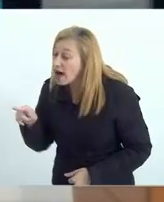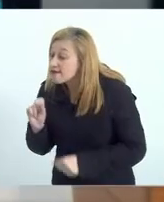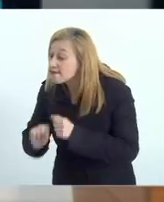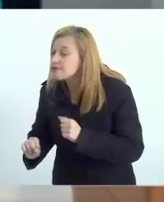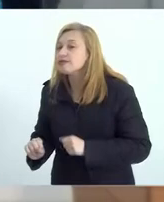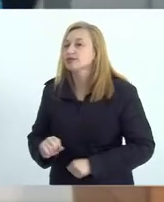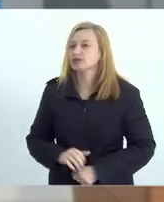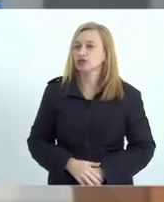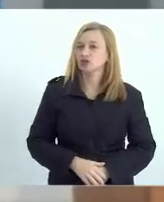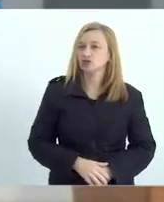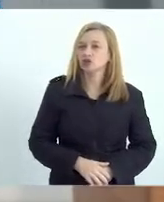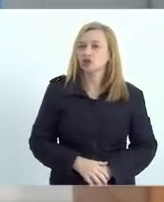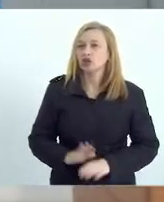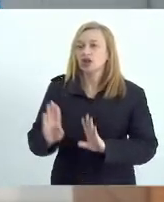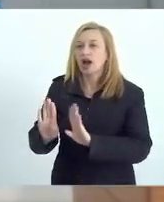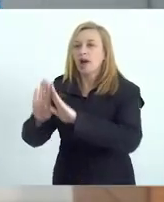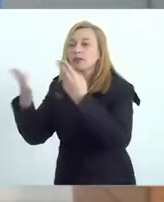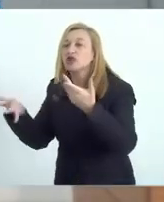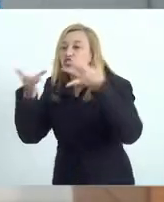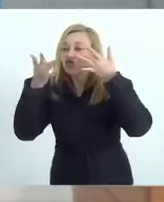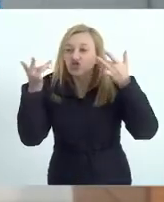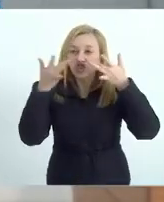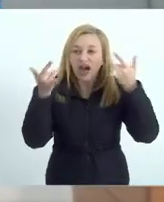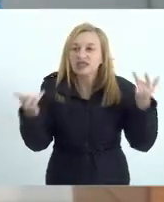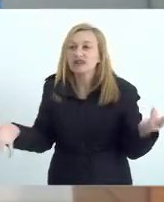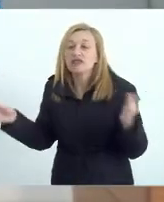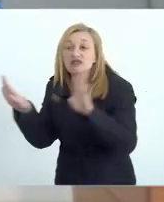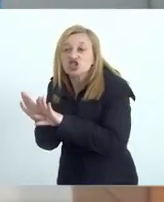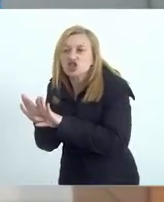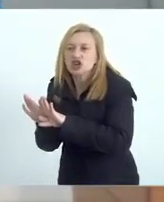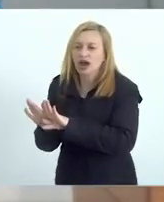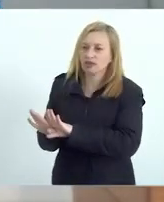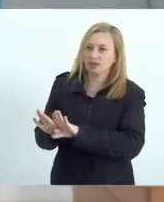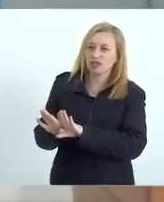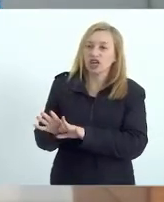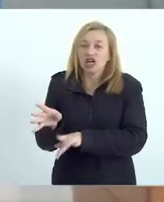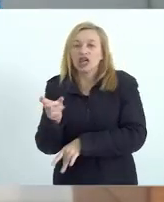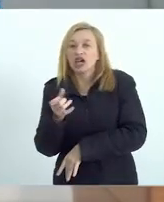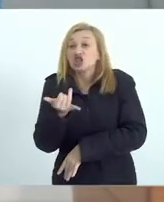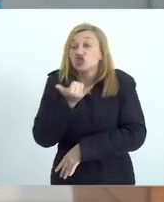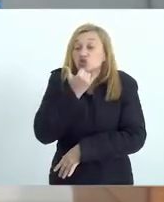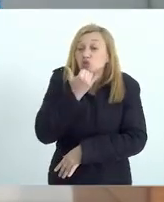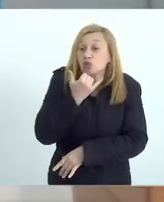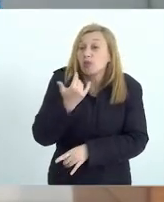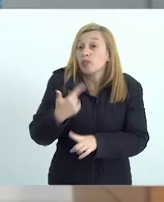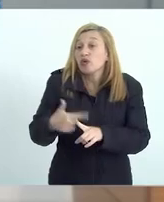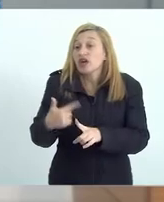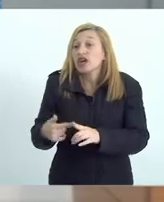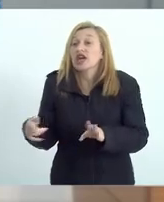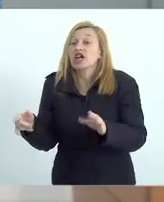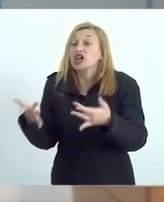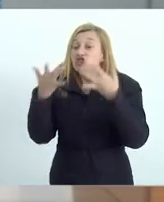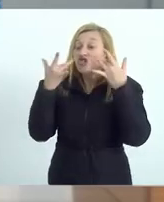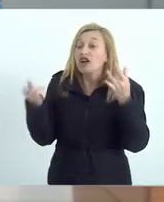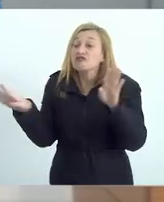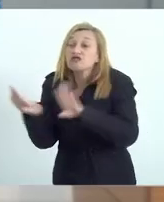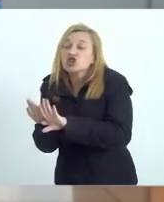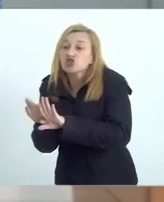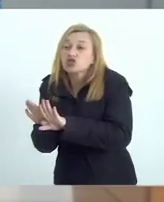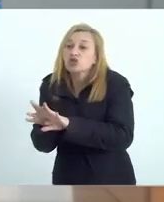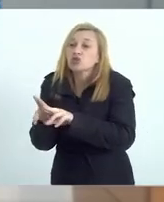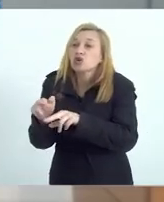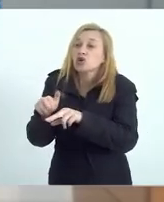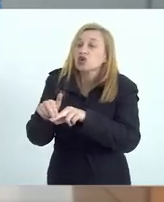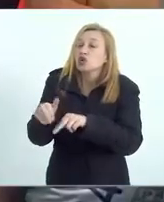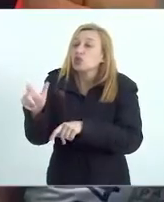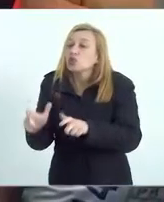eu fui lá e abrir o teatro diz que estavam fechados quer Desculpa era porque o teatro estavam fechados e em